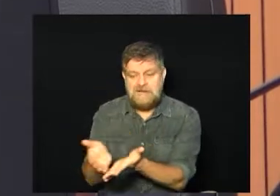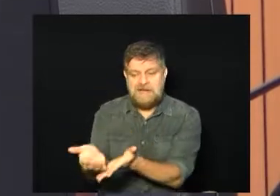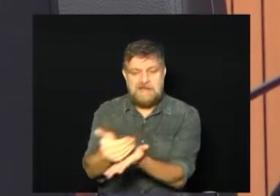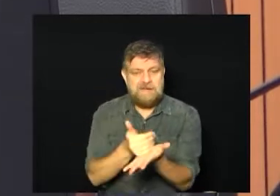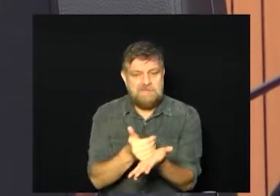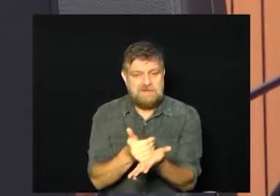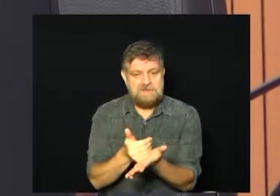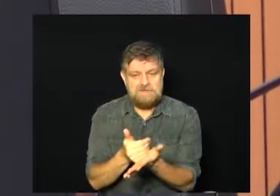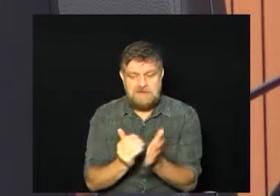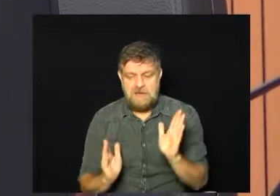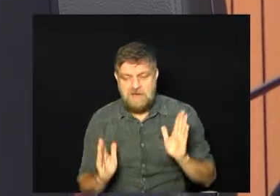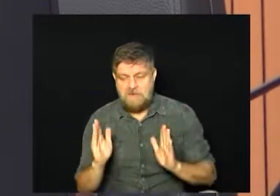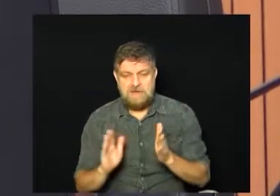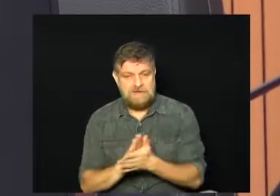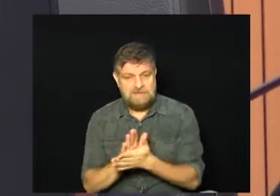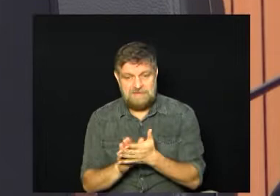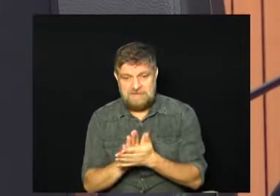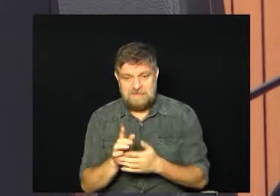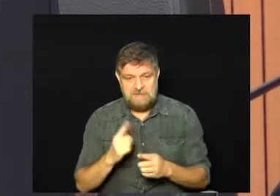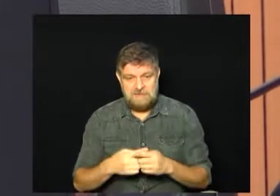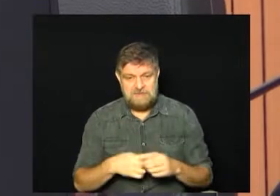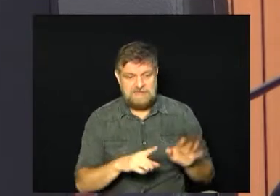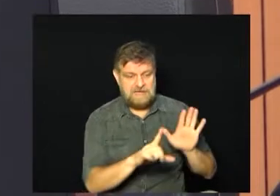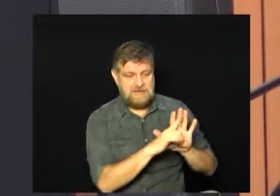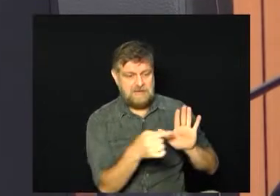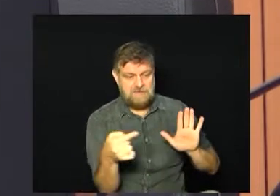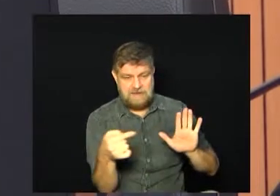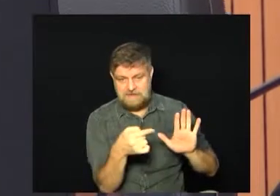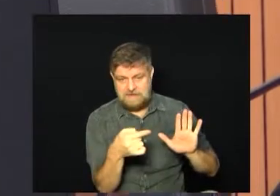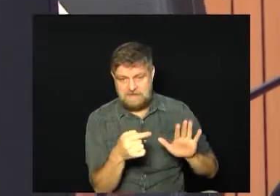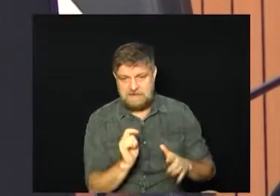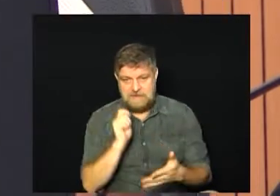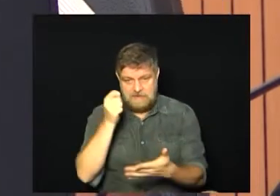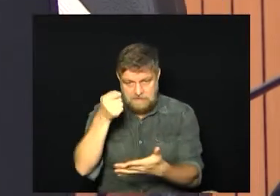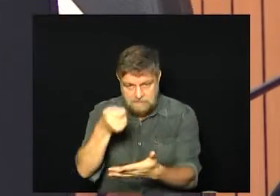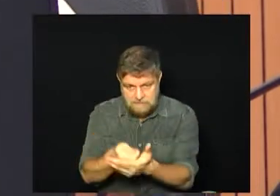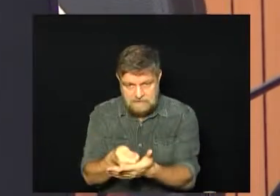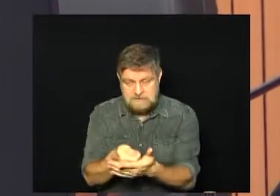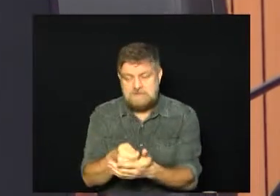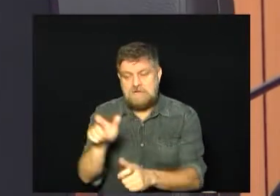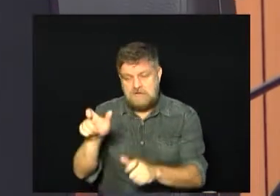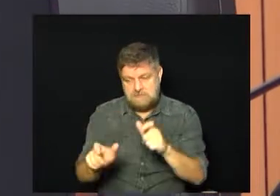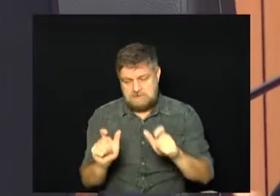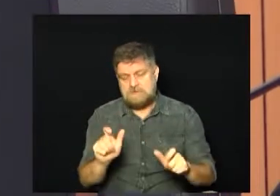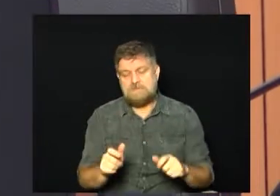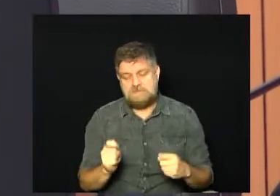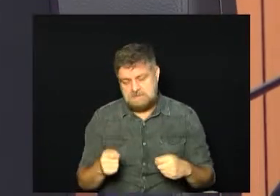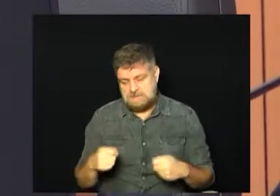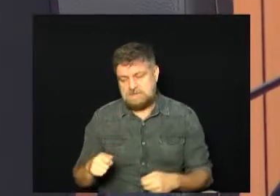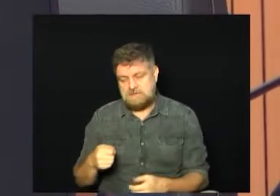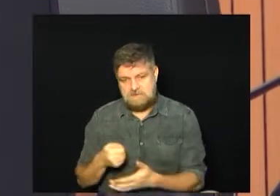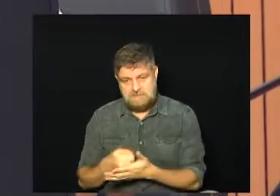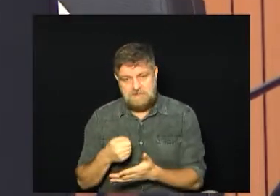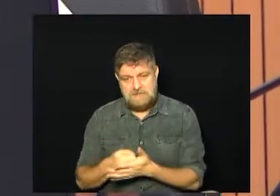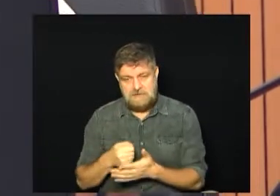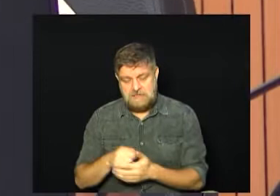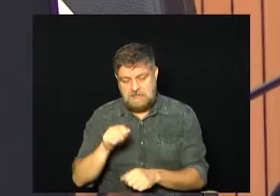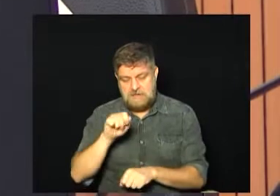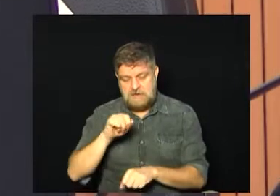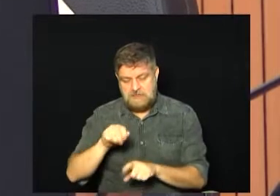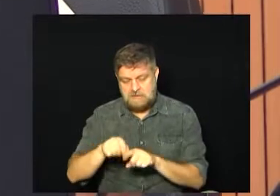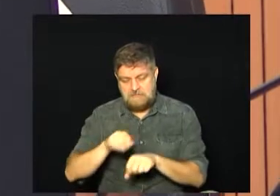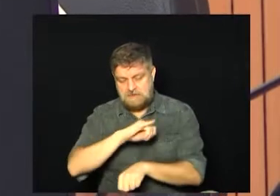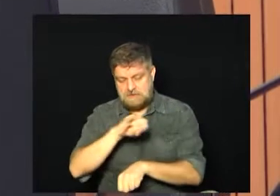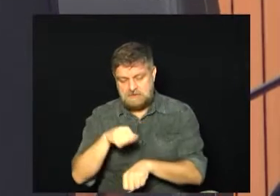período nenhum, porque isso é estabelecido por lei. Esse preço é renovado todo ano no mês de janeiro e publicado em Diário